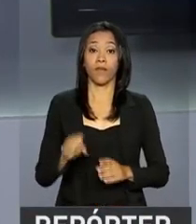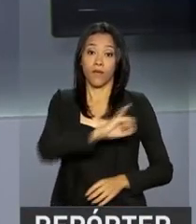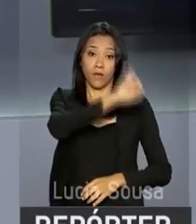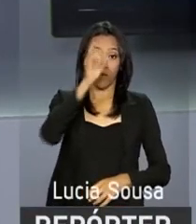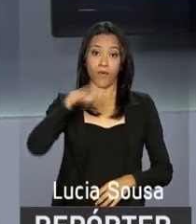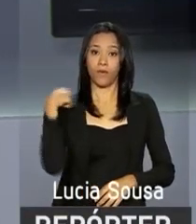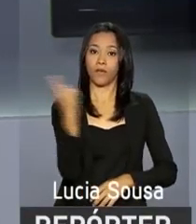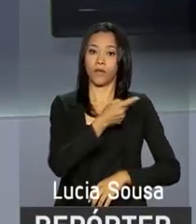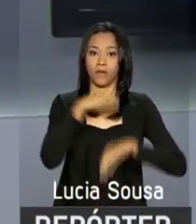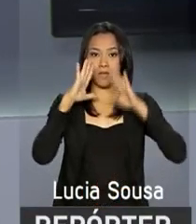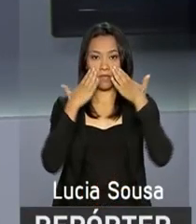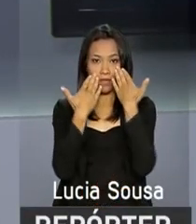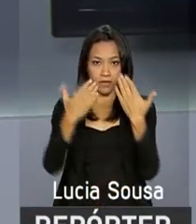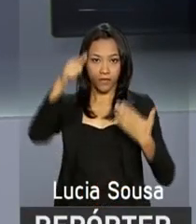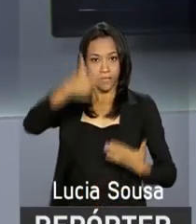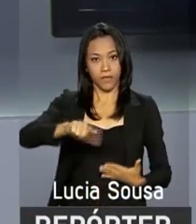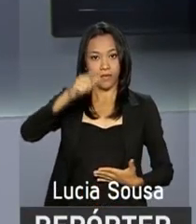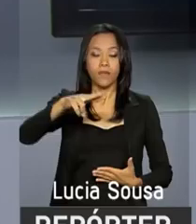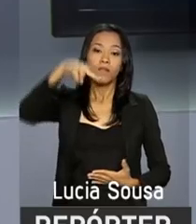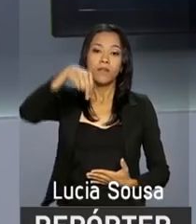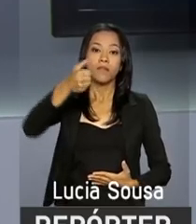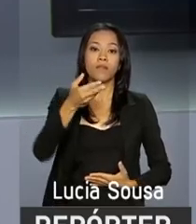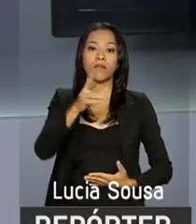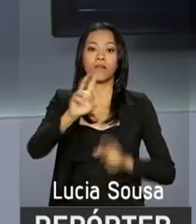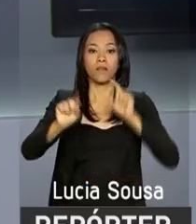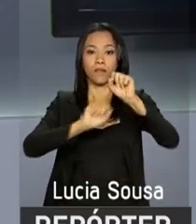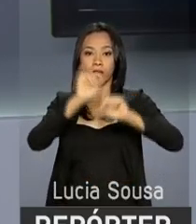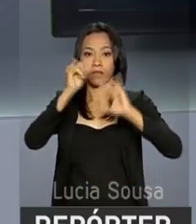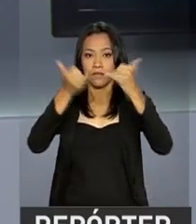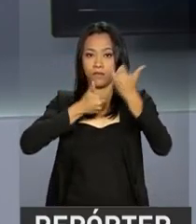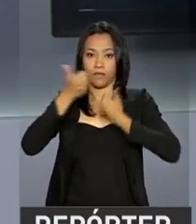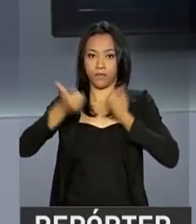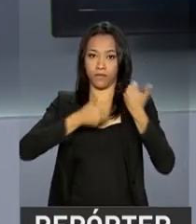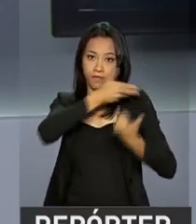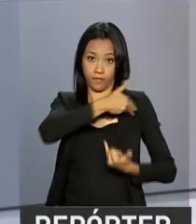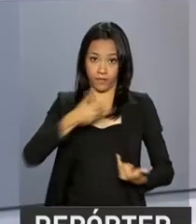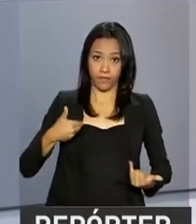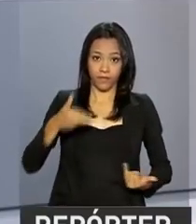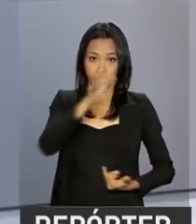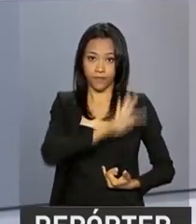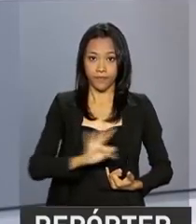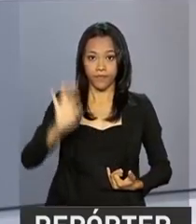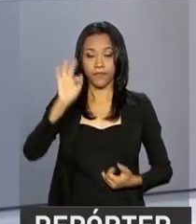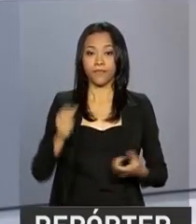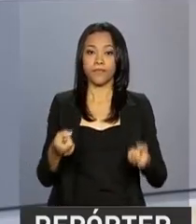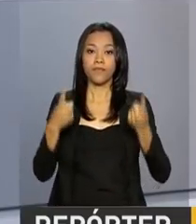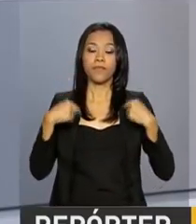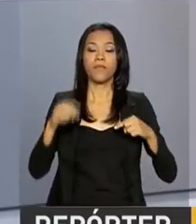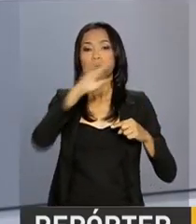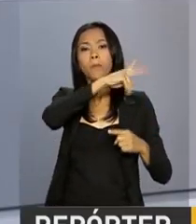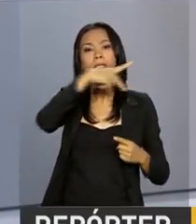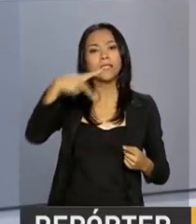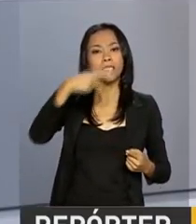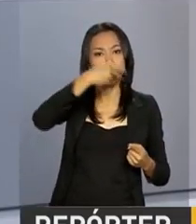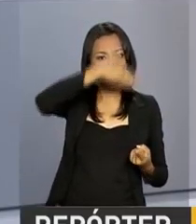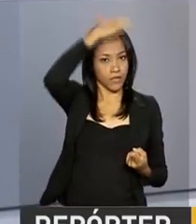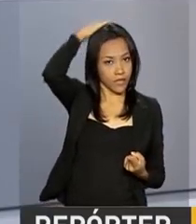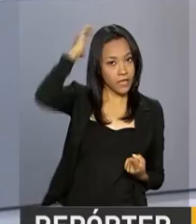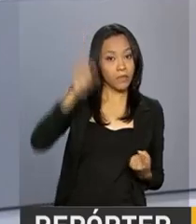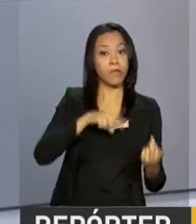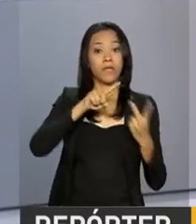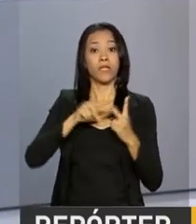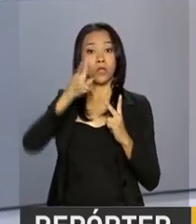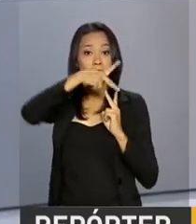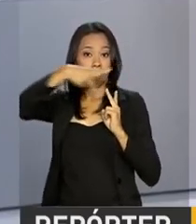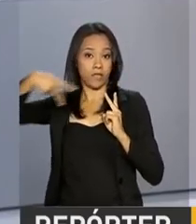Olá, no ar mais uma edição do Repórter NBR com as notícias do governo federal. Os presidentes Michel Temer e Evo Morales,